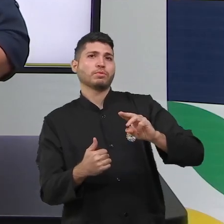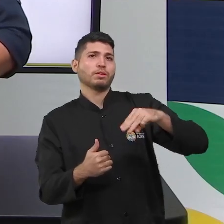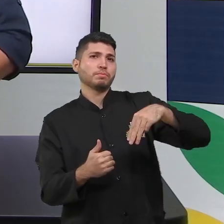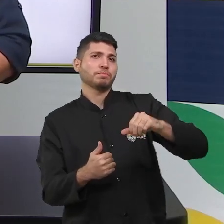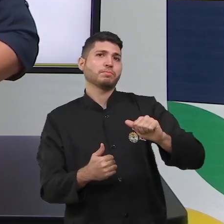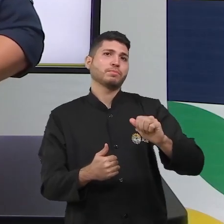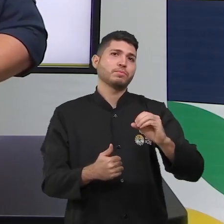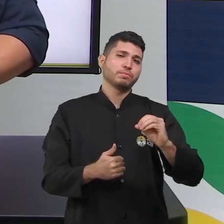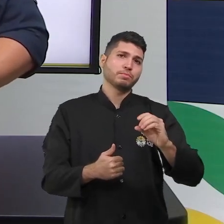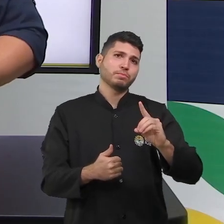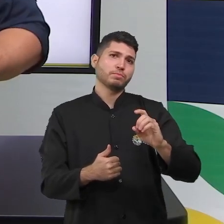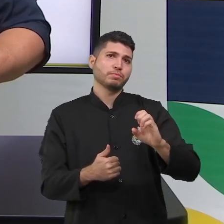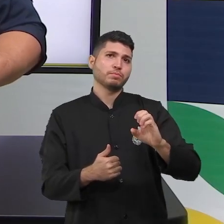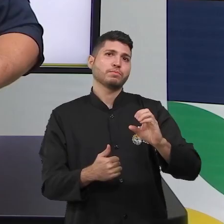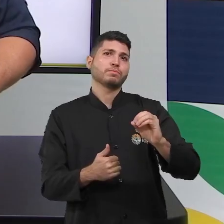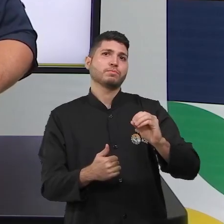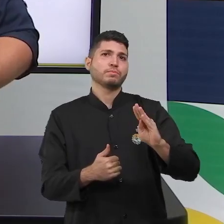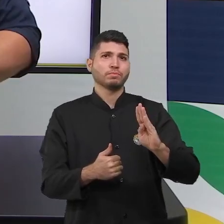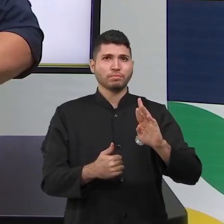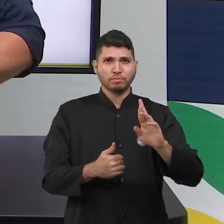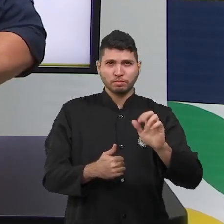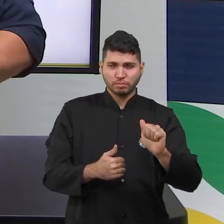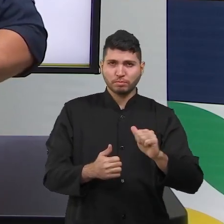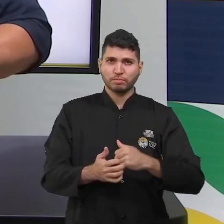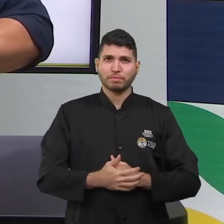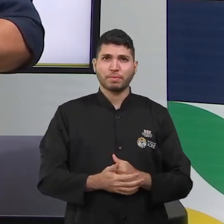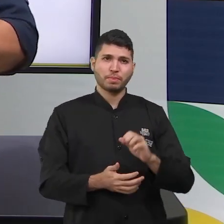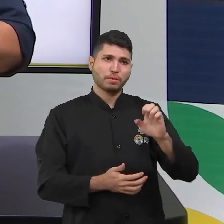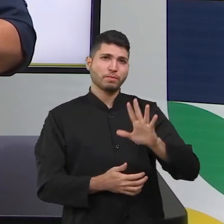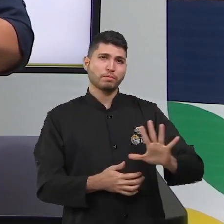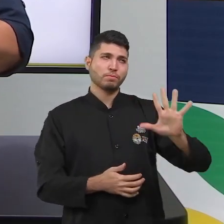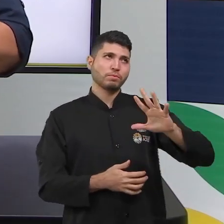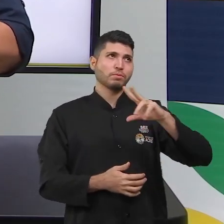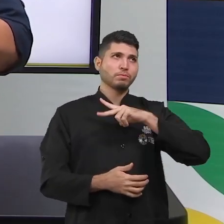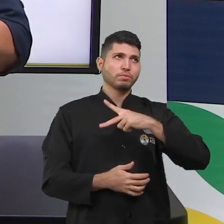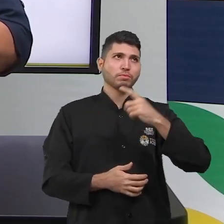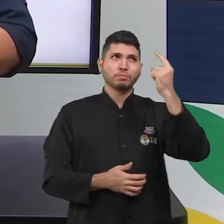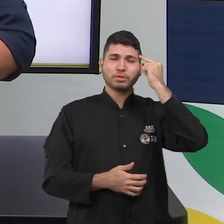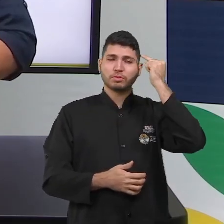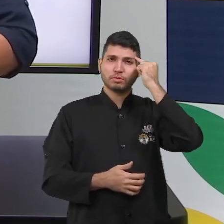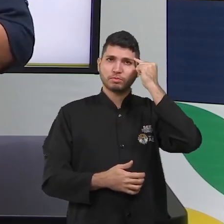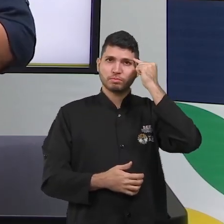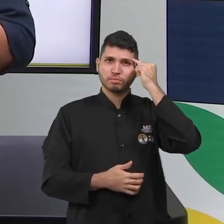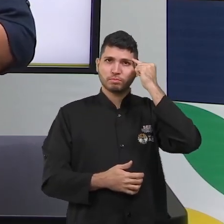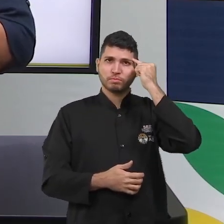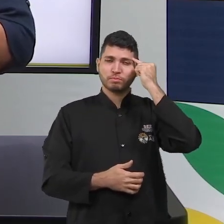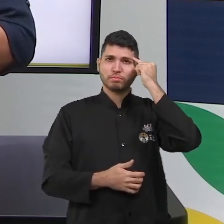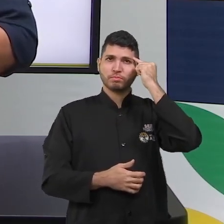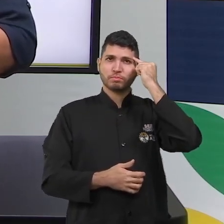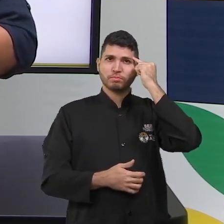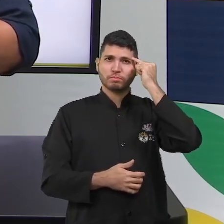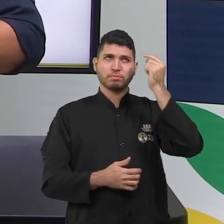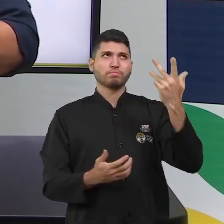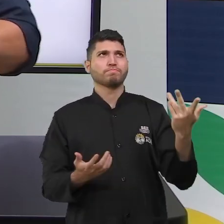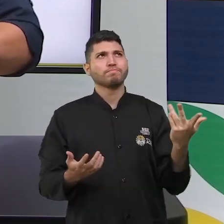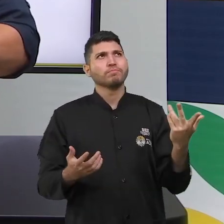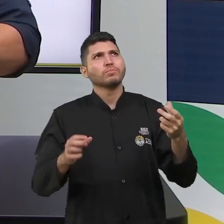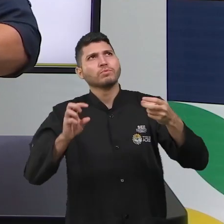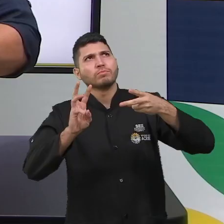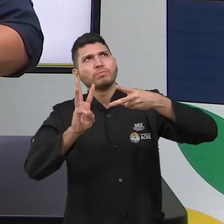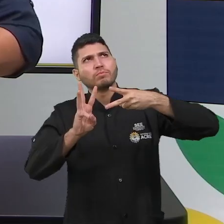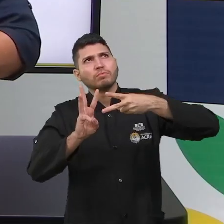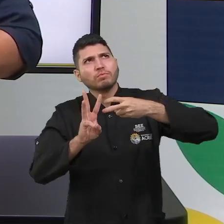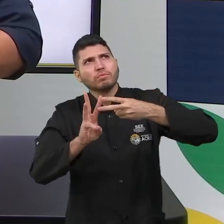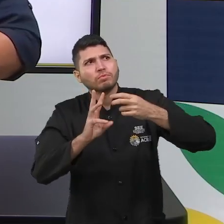Basicamente, o colonizador europeu, português, estava pensando da seguinte maneira: o indígena